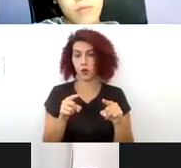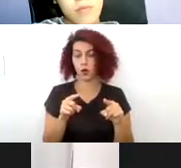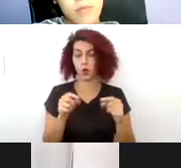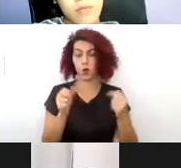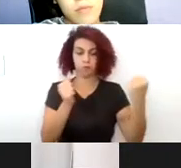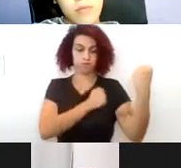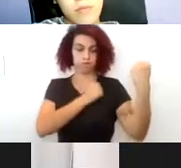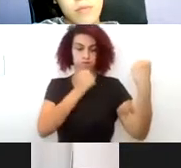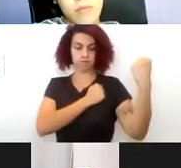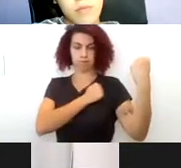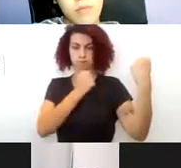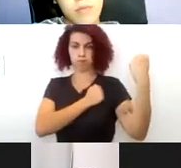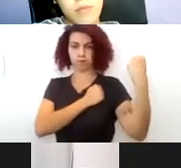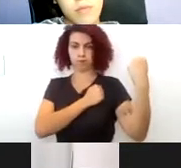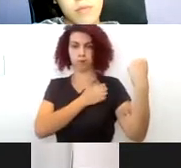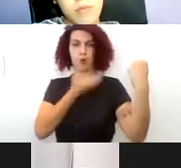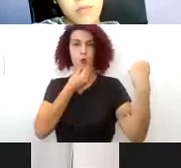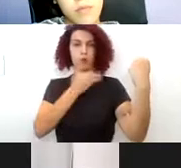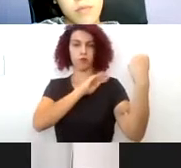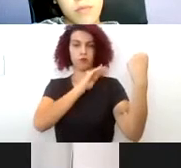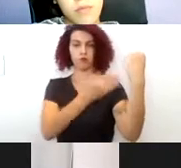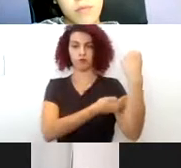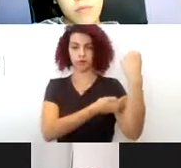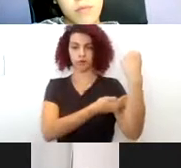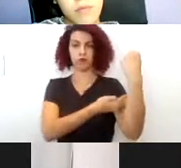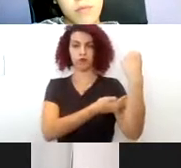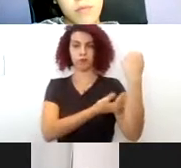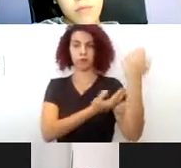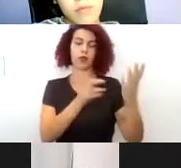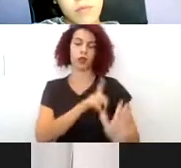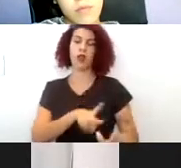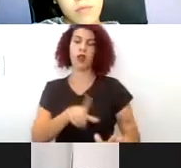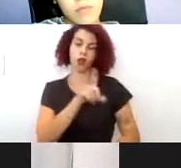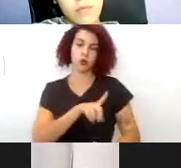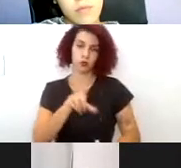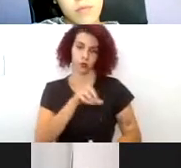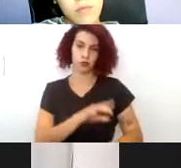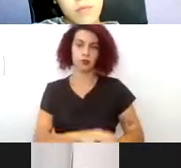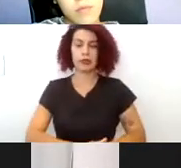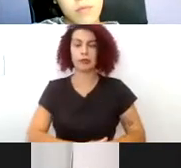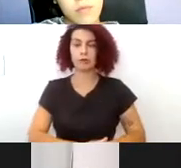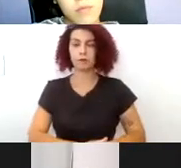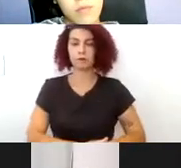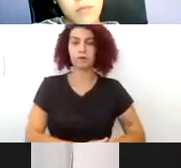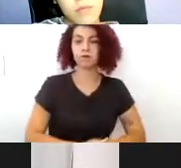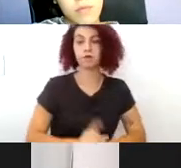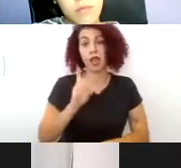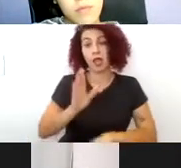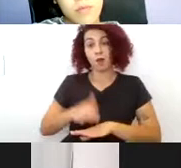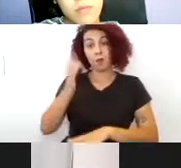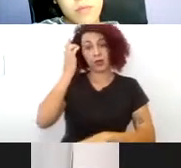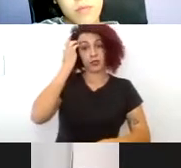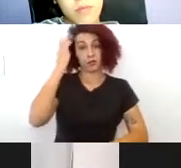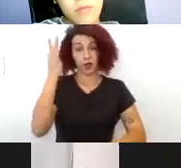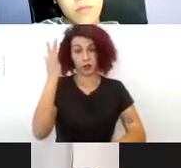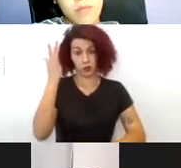esperava Olá tudo então e aí Claro e é mais fácil você